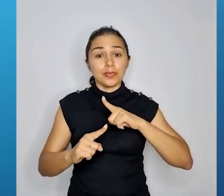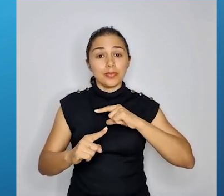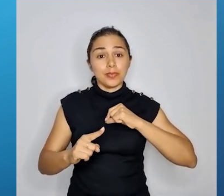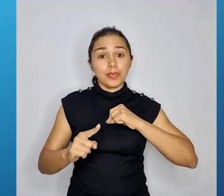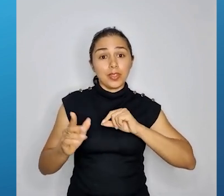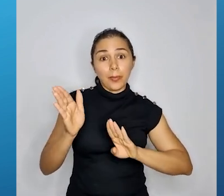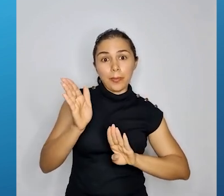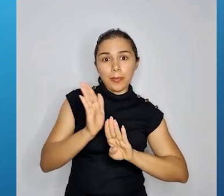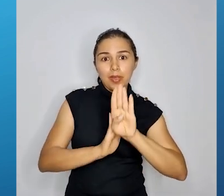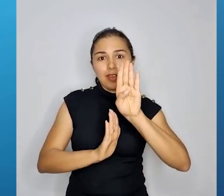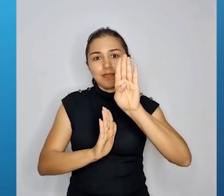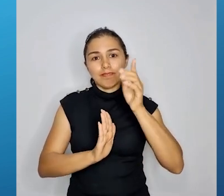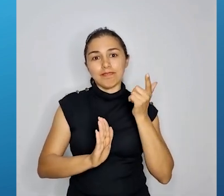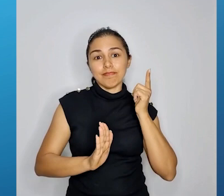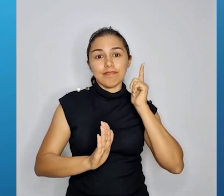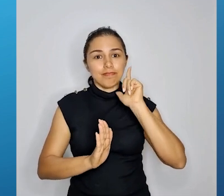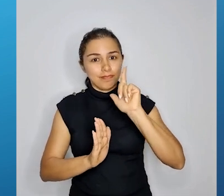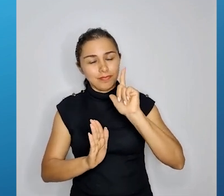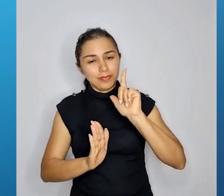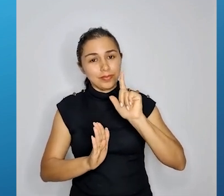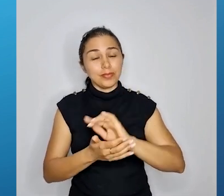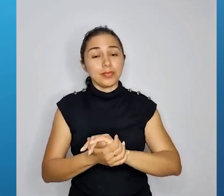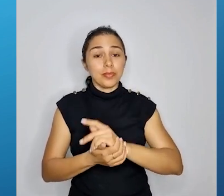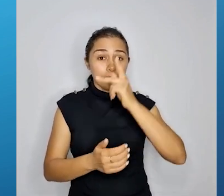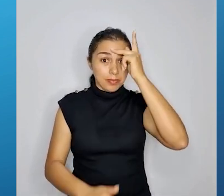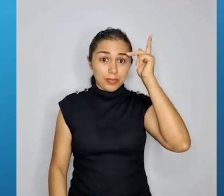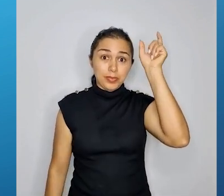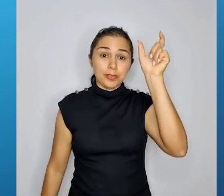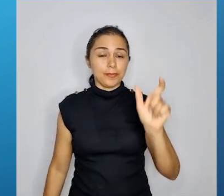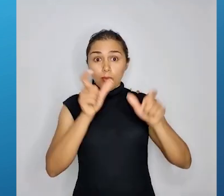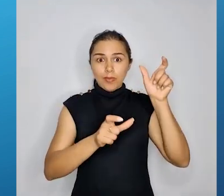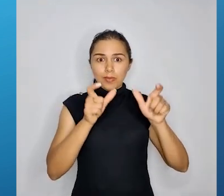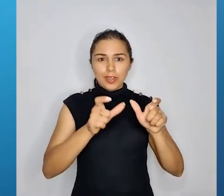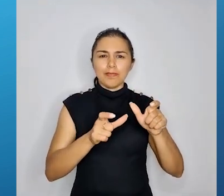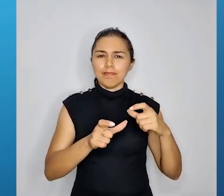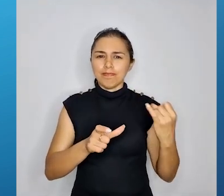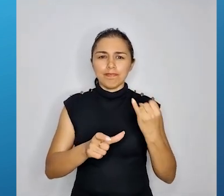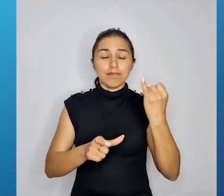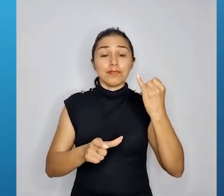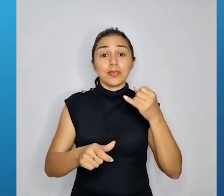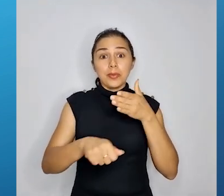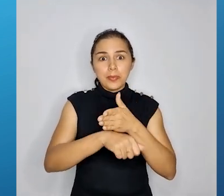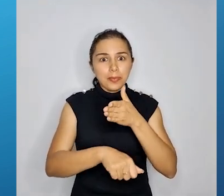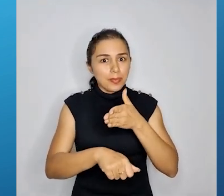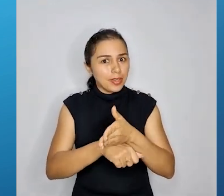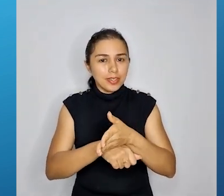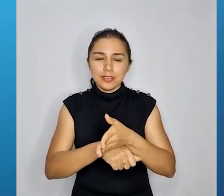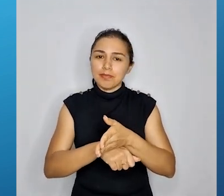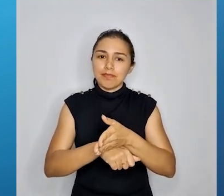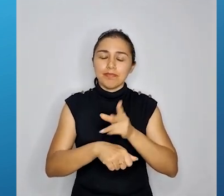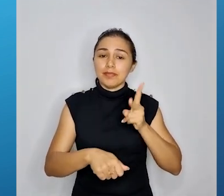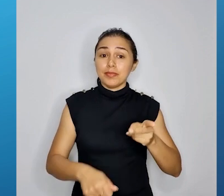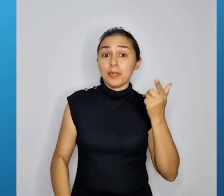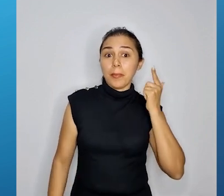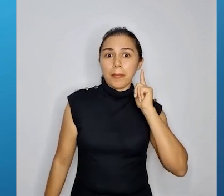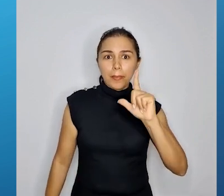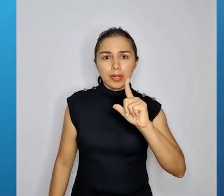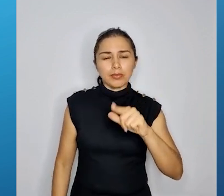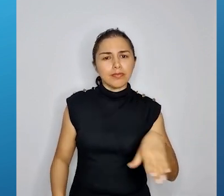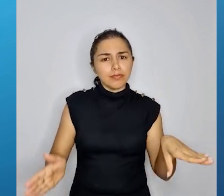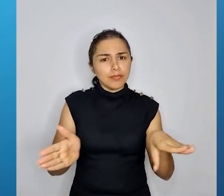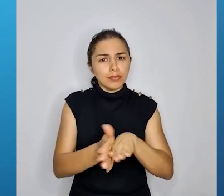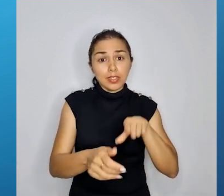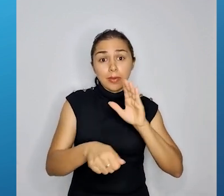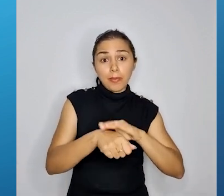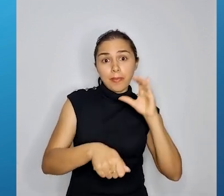que são superados pelos aqueles valorosos atletas que participam ali como nunca para tirar um menor tempo